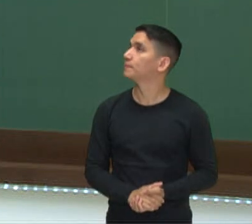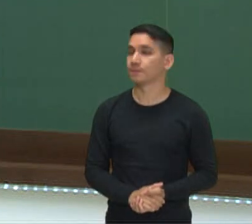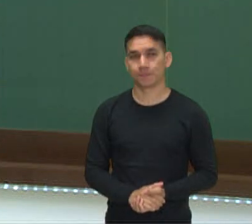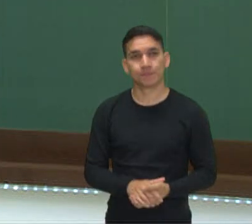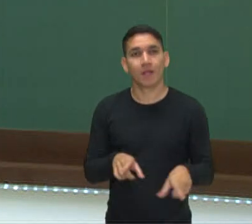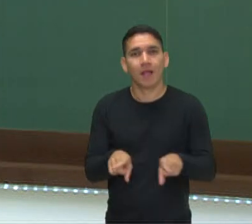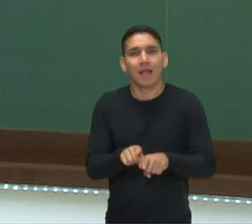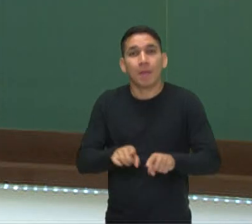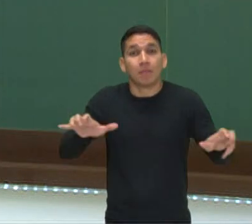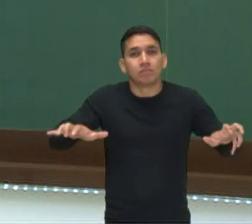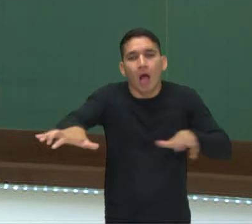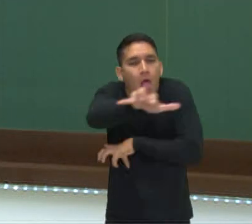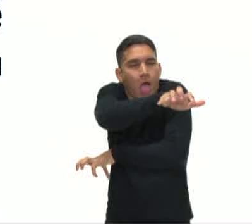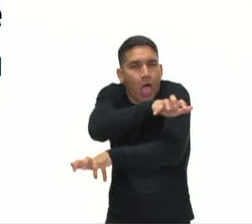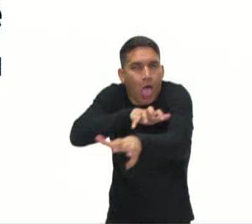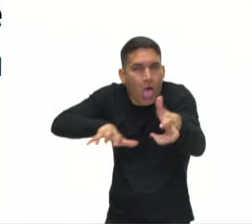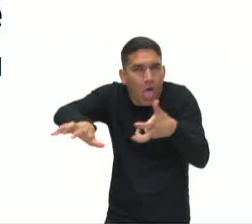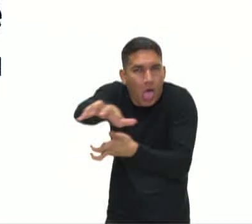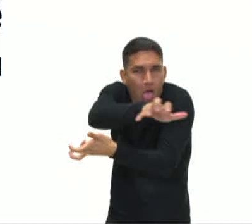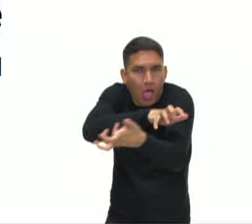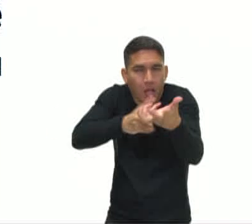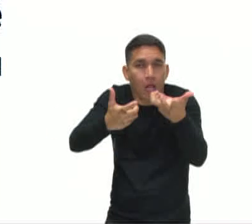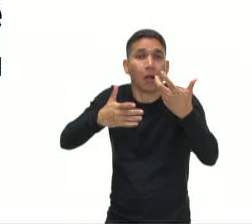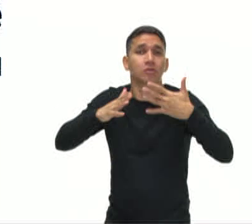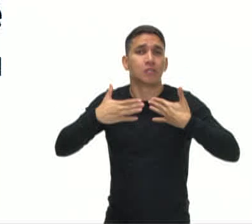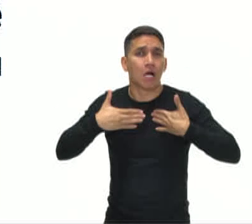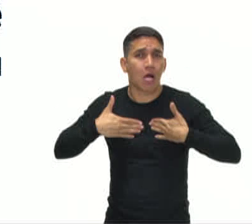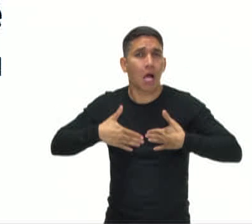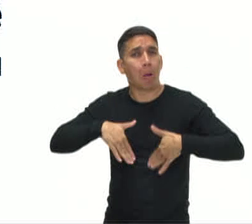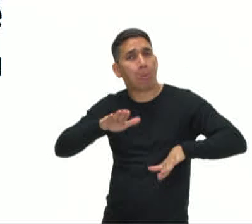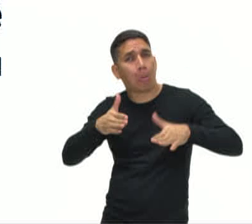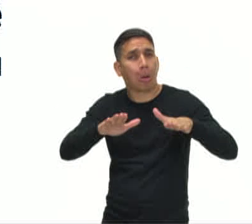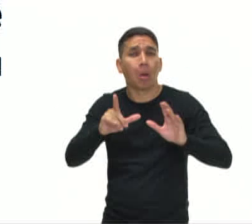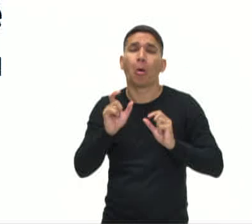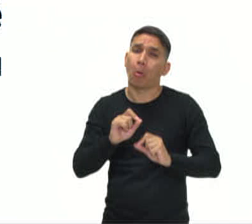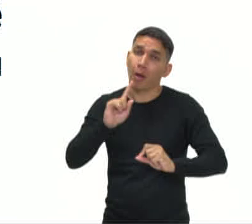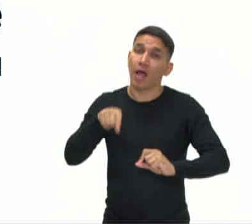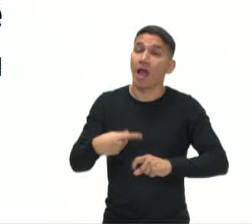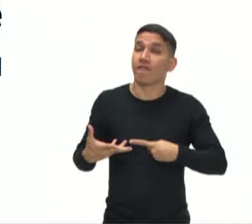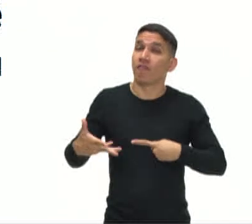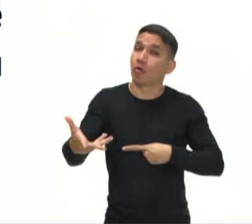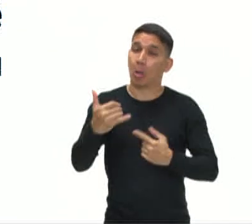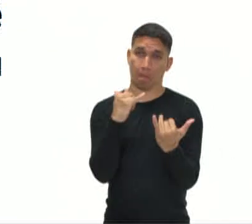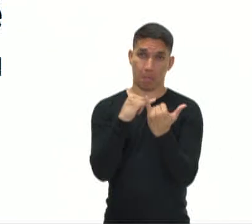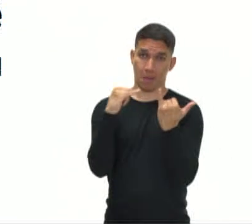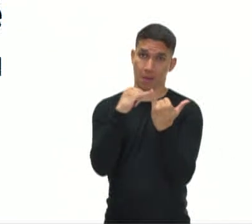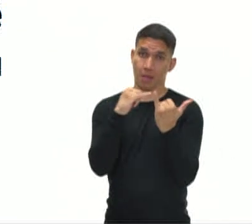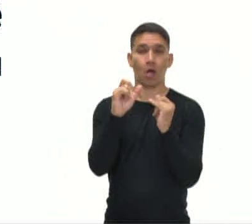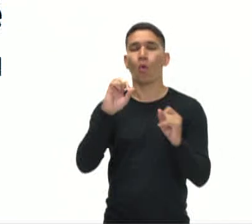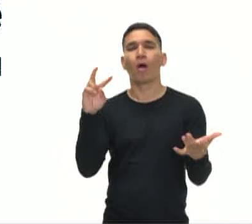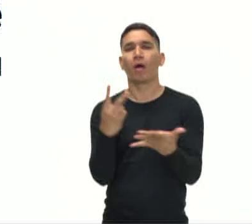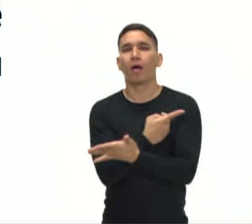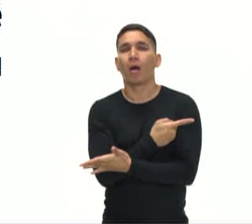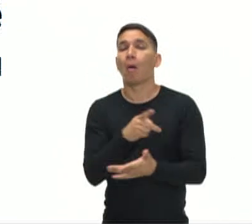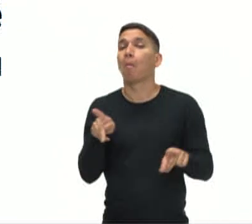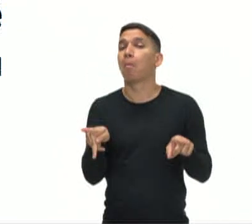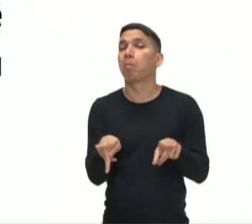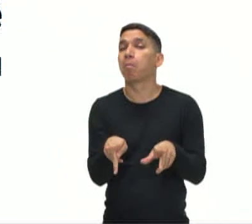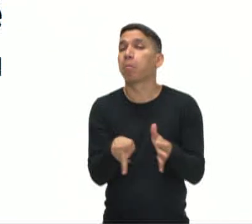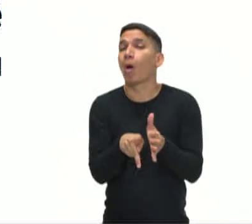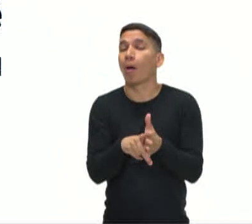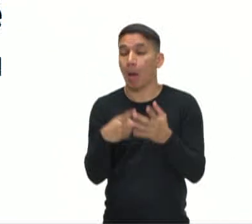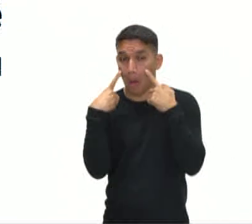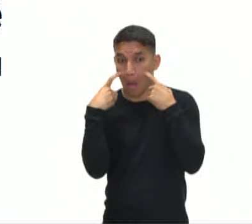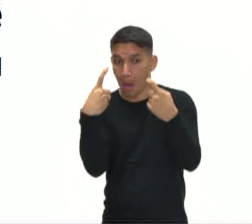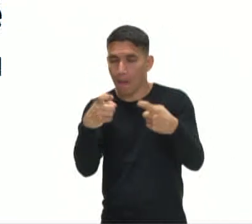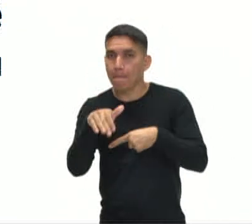As reações moderadas, então, são aquelas reações que ocorrem com velocidade intermediária. São as reações de maior interesse da